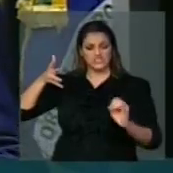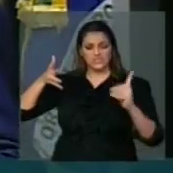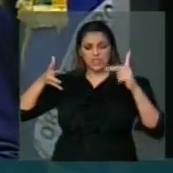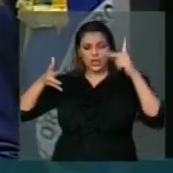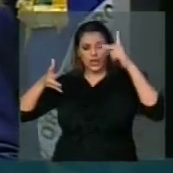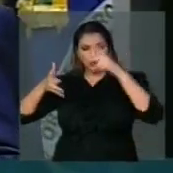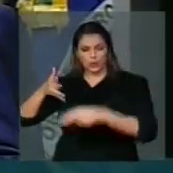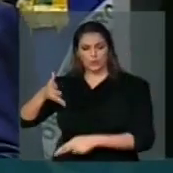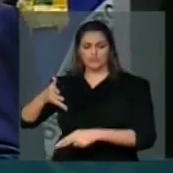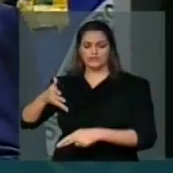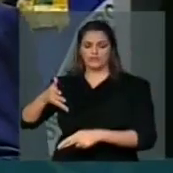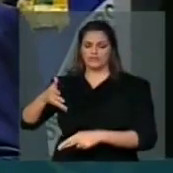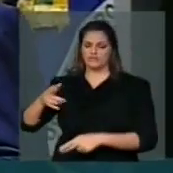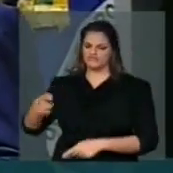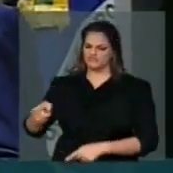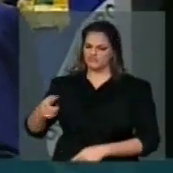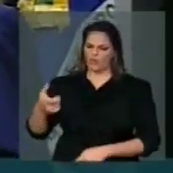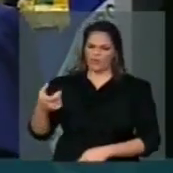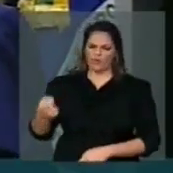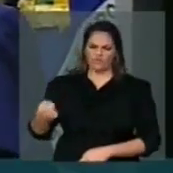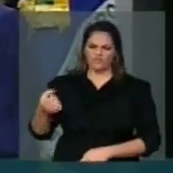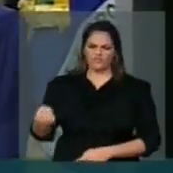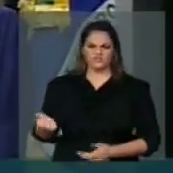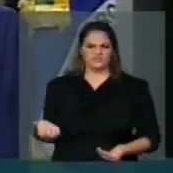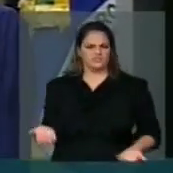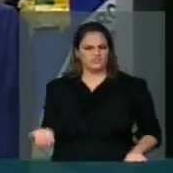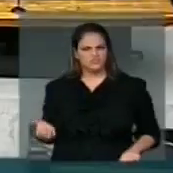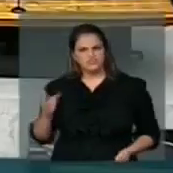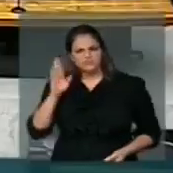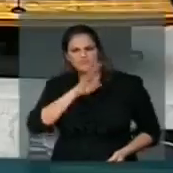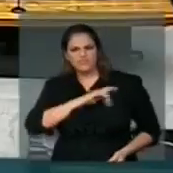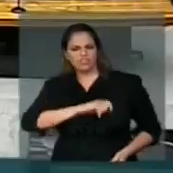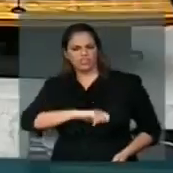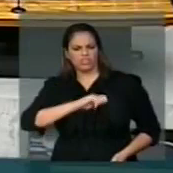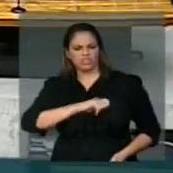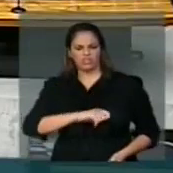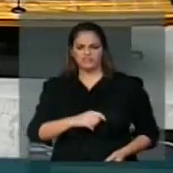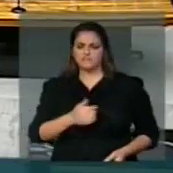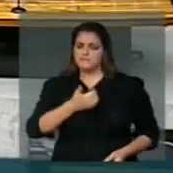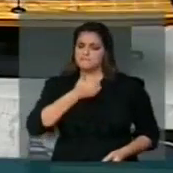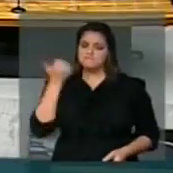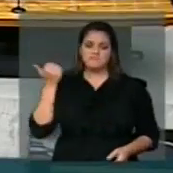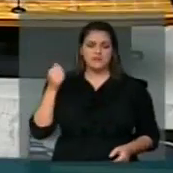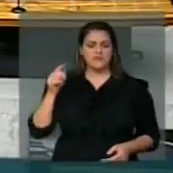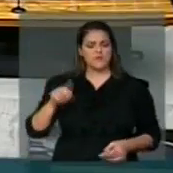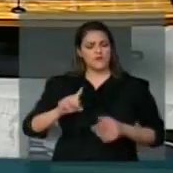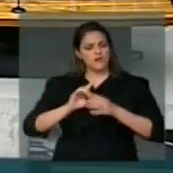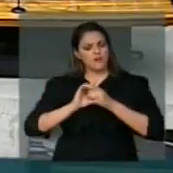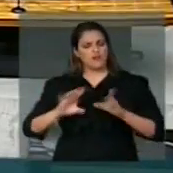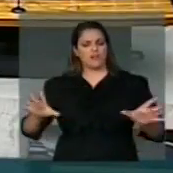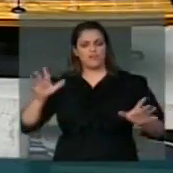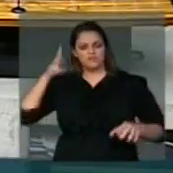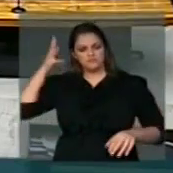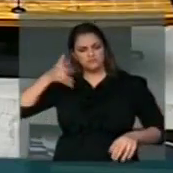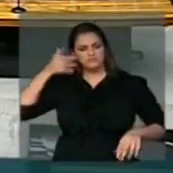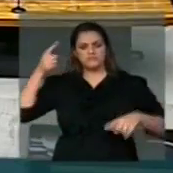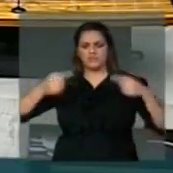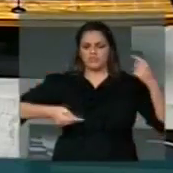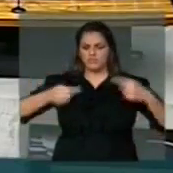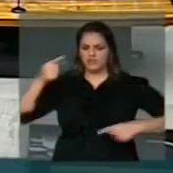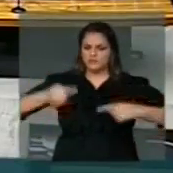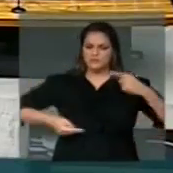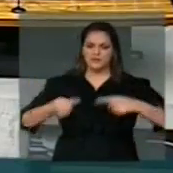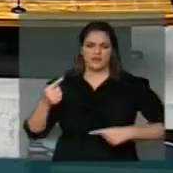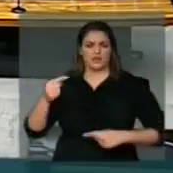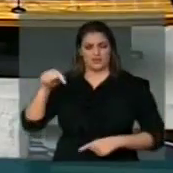um ato de covardia. Nada engrandece mais do que o debate. Aqui